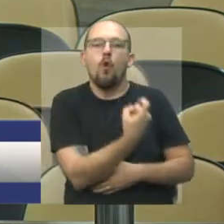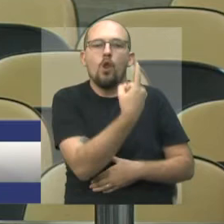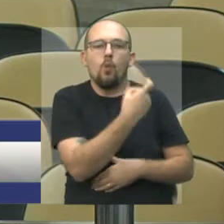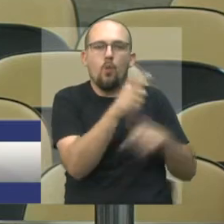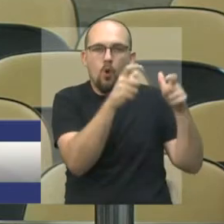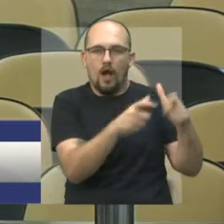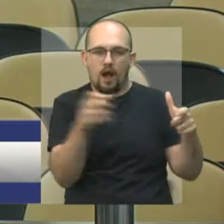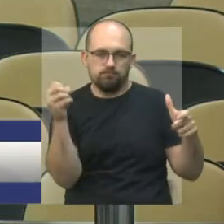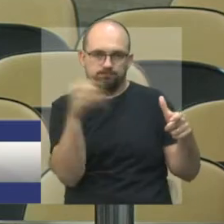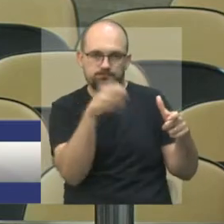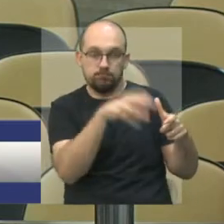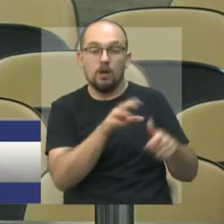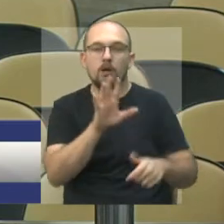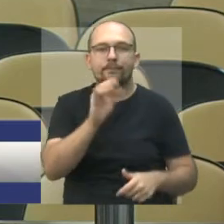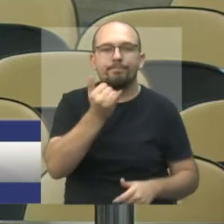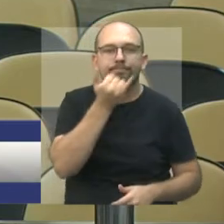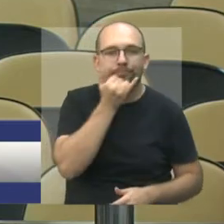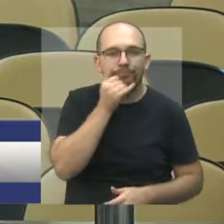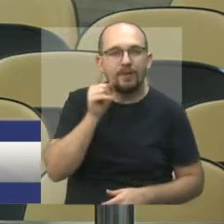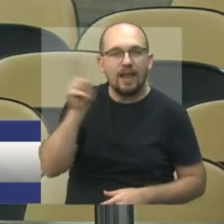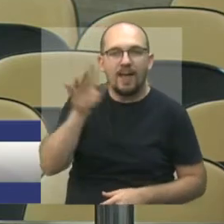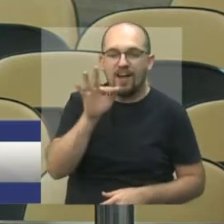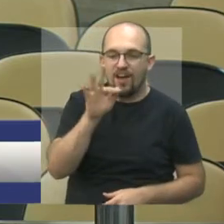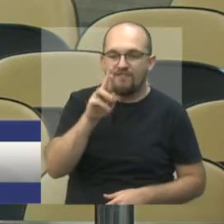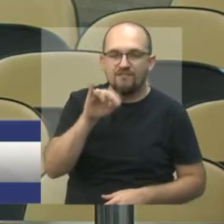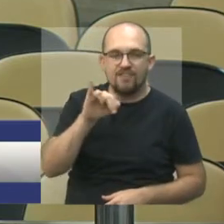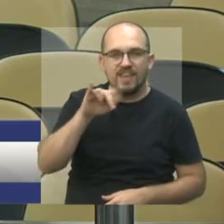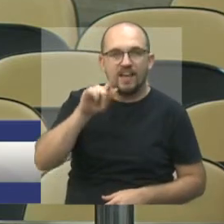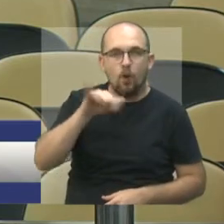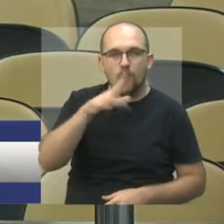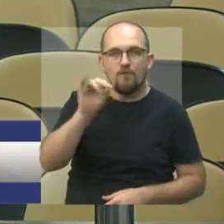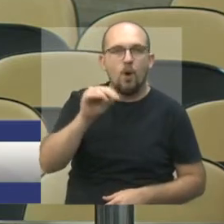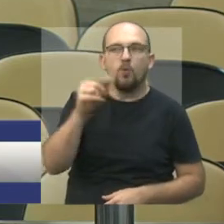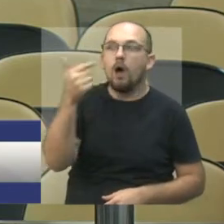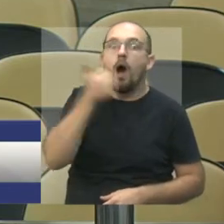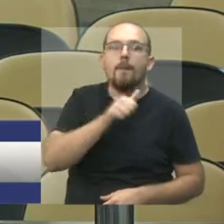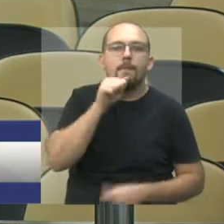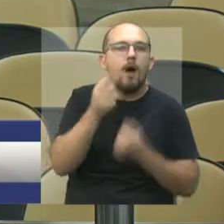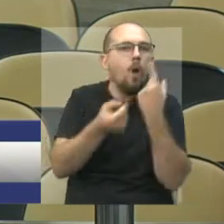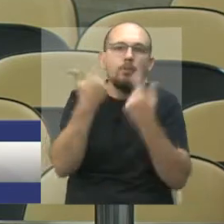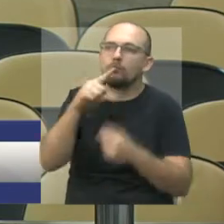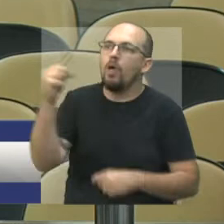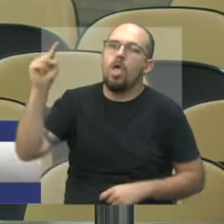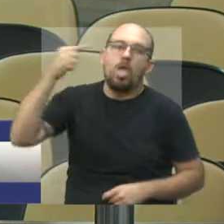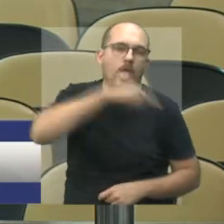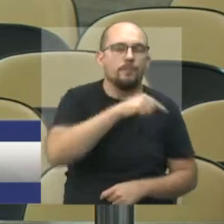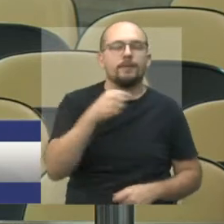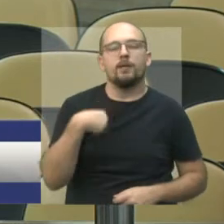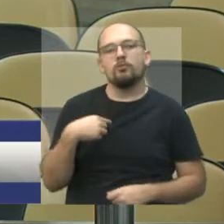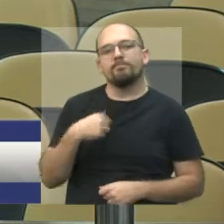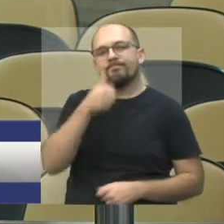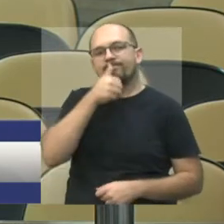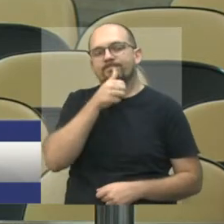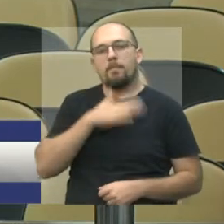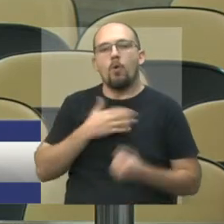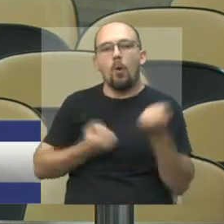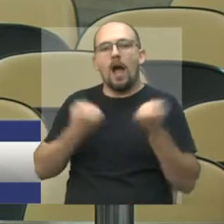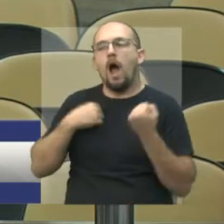Frei Galvão, tem mães que não têm condições de pegar. Eu pego o meu carro particular e trago pessoas de lá